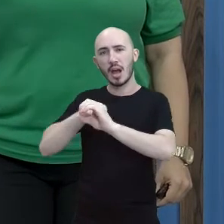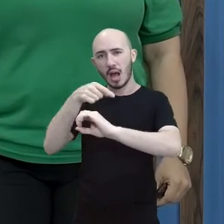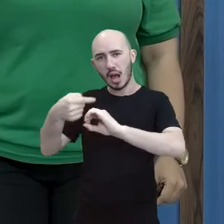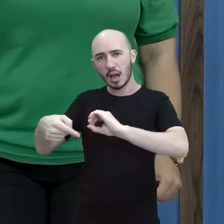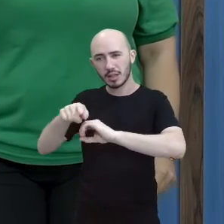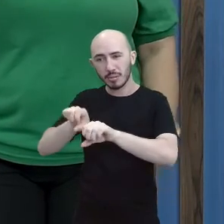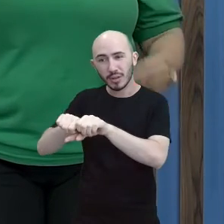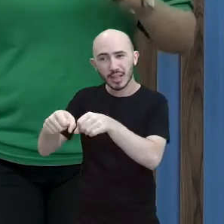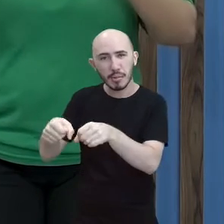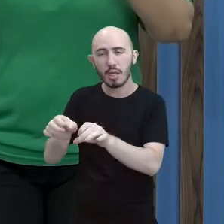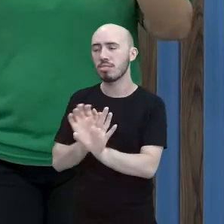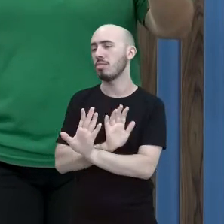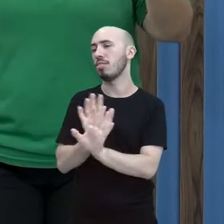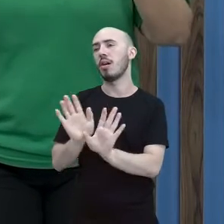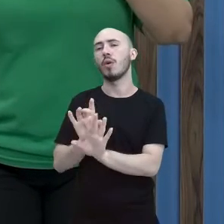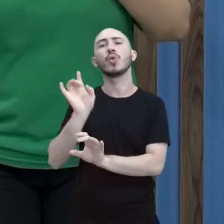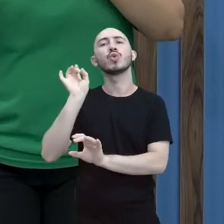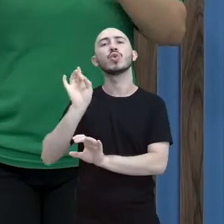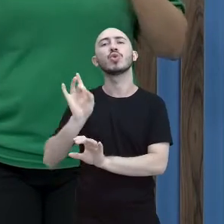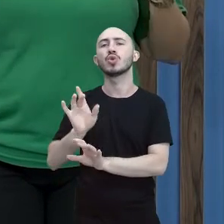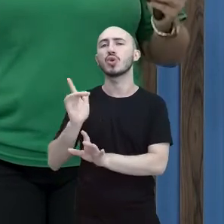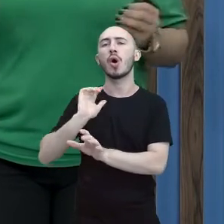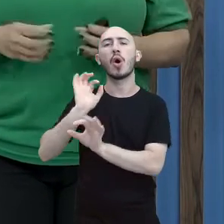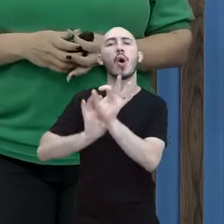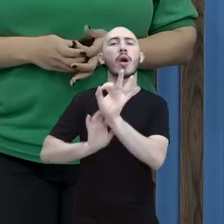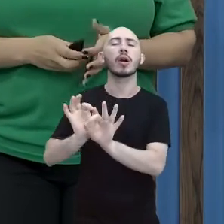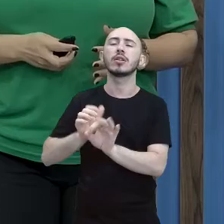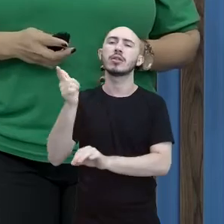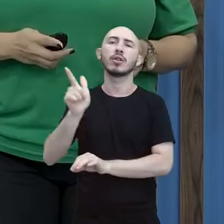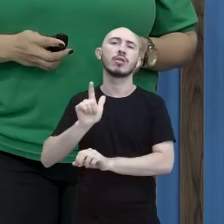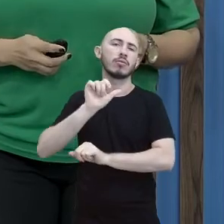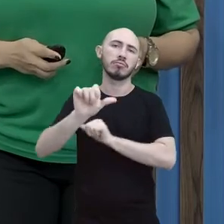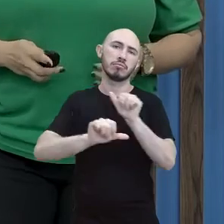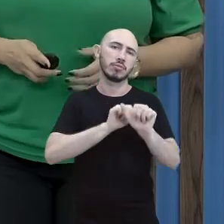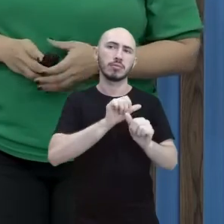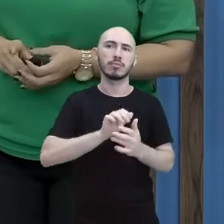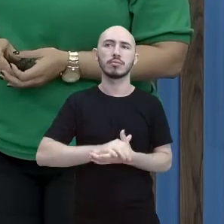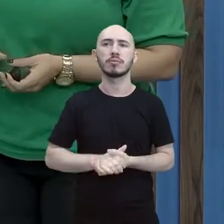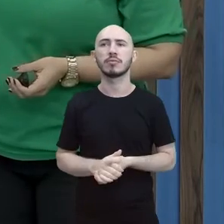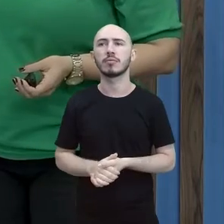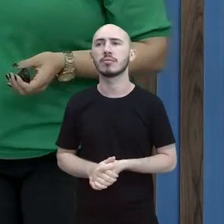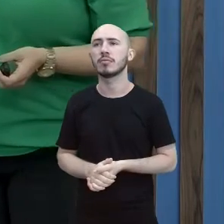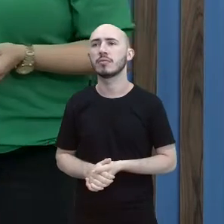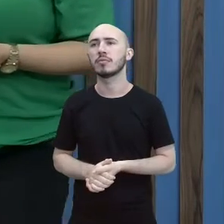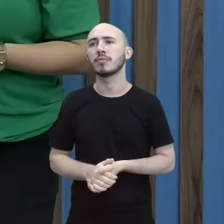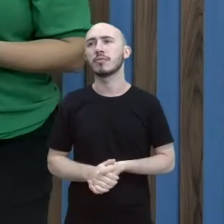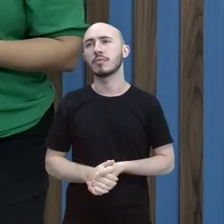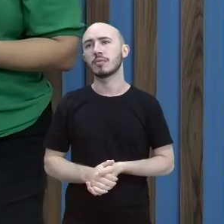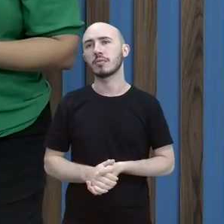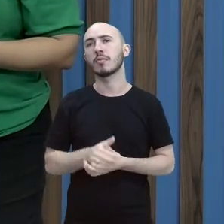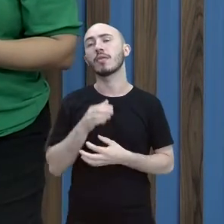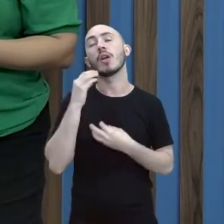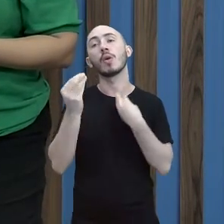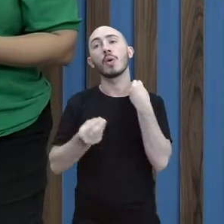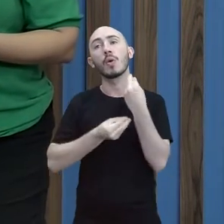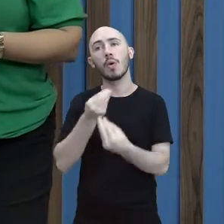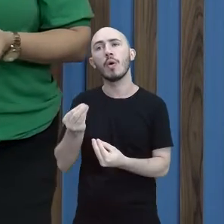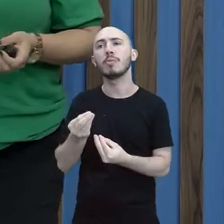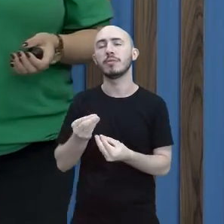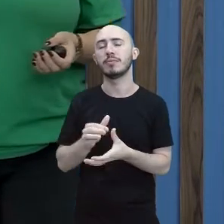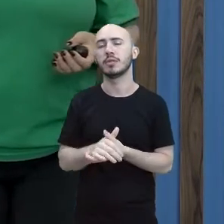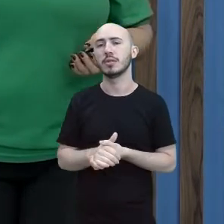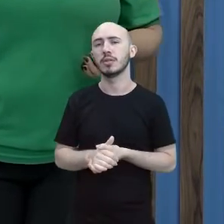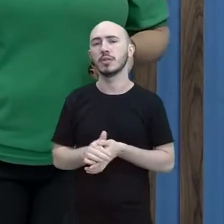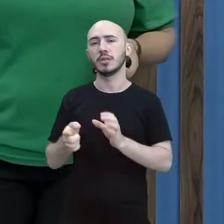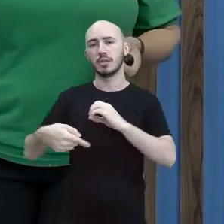tá? Havendo apenas um rearranjo desses átomos, tá certo? Então, como é que era esse modelo